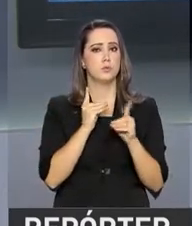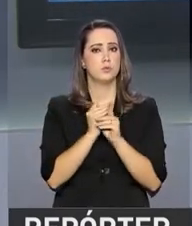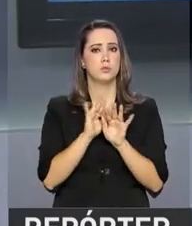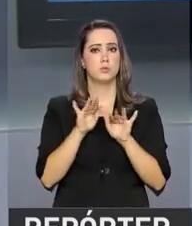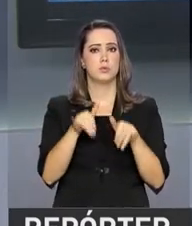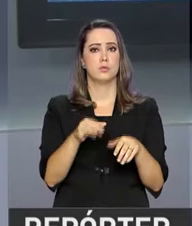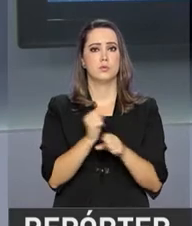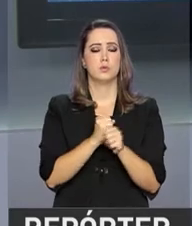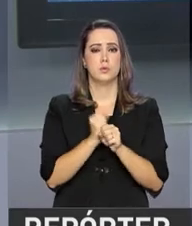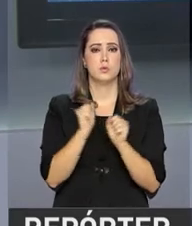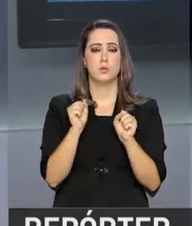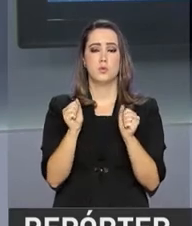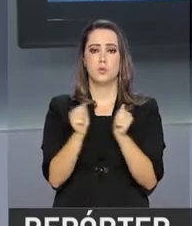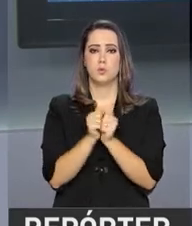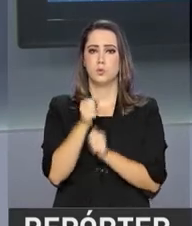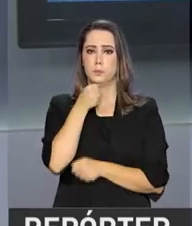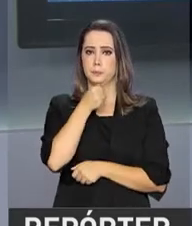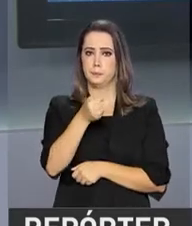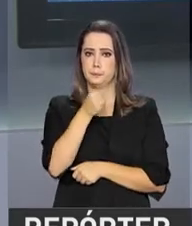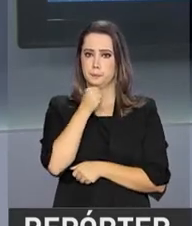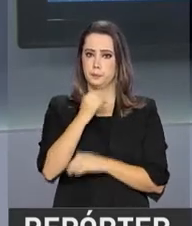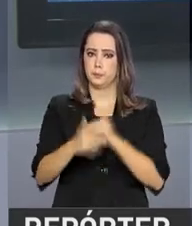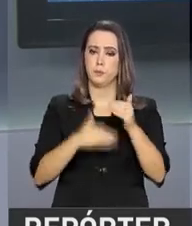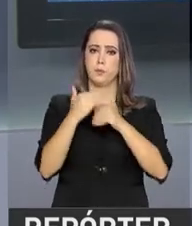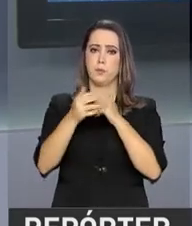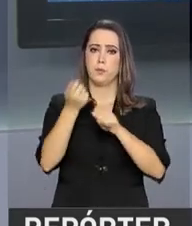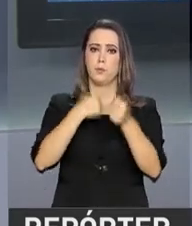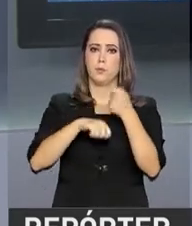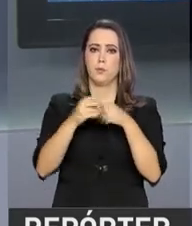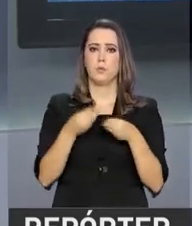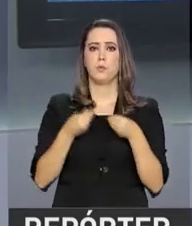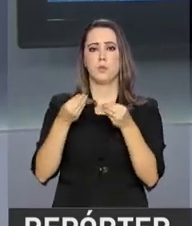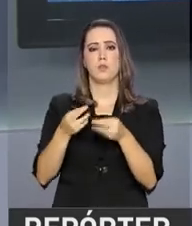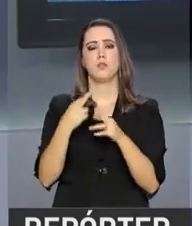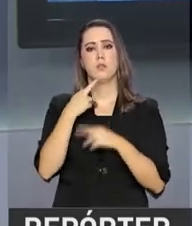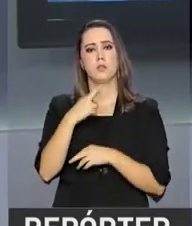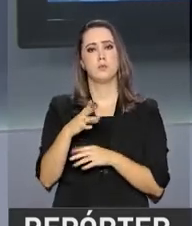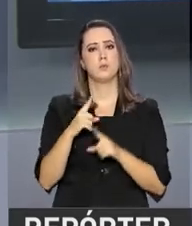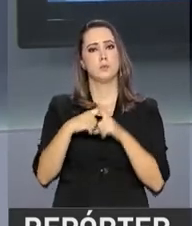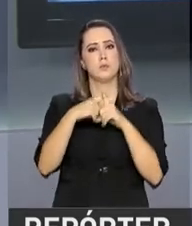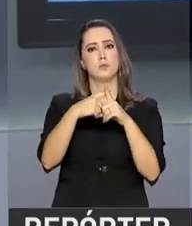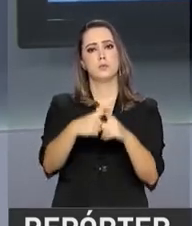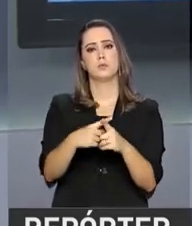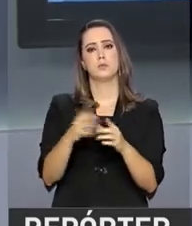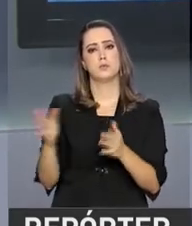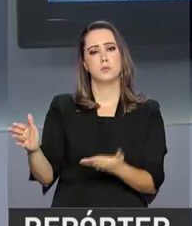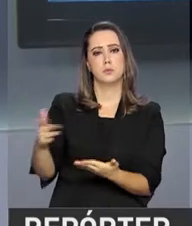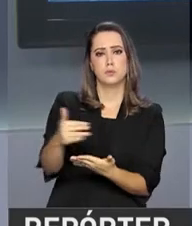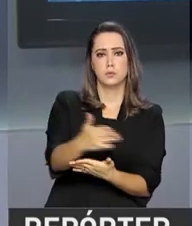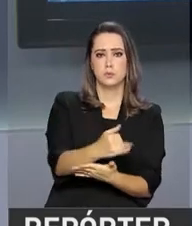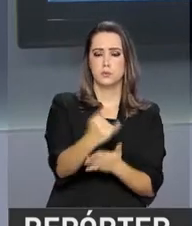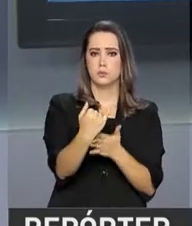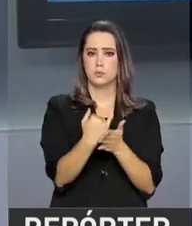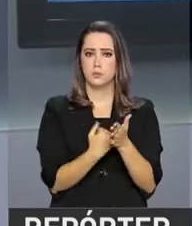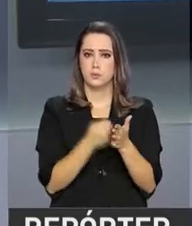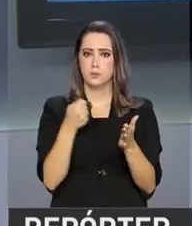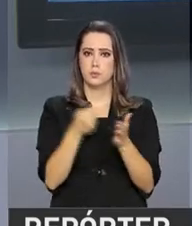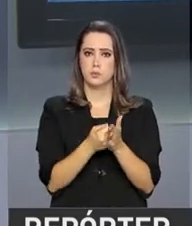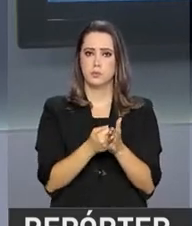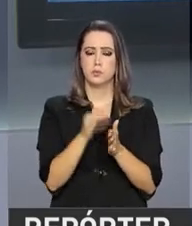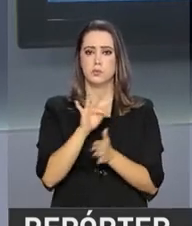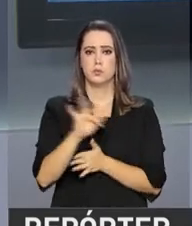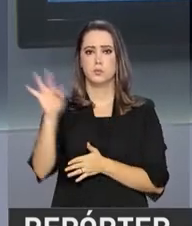de ano com jornalistas que o crescimento da atividade econômica trará resultados positivos para a arrecadação de impostos e